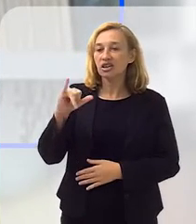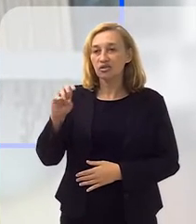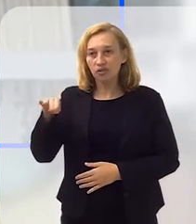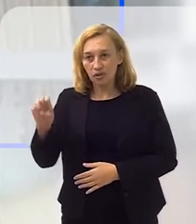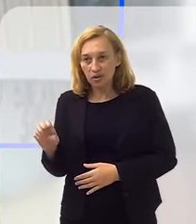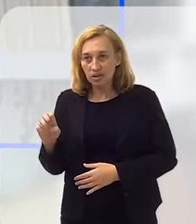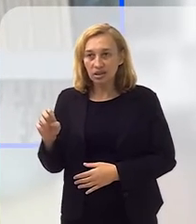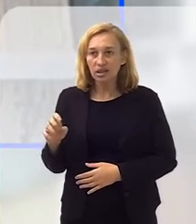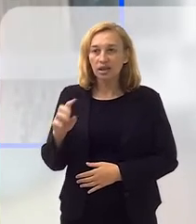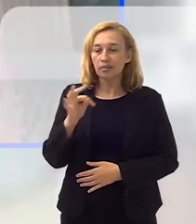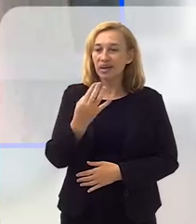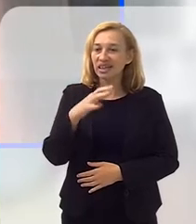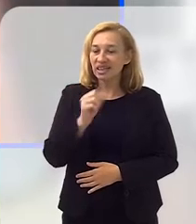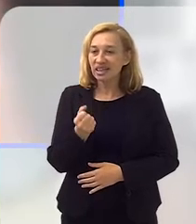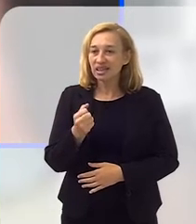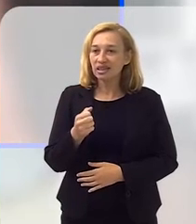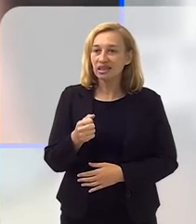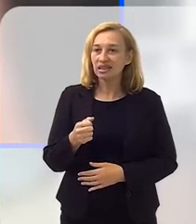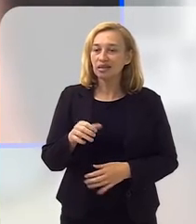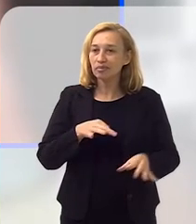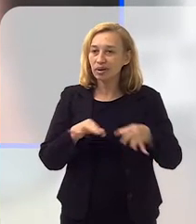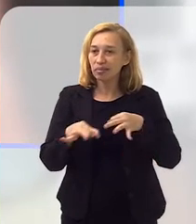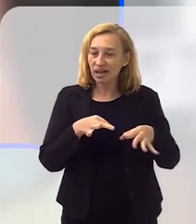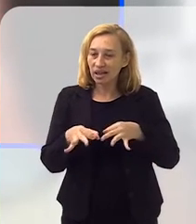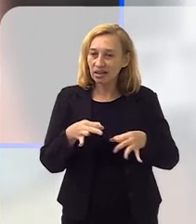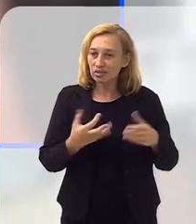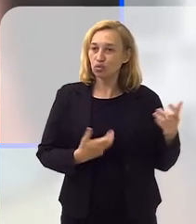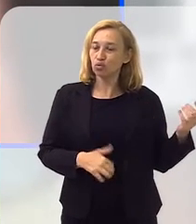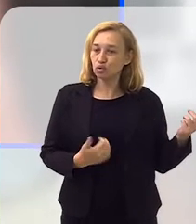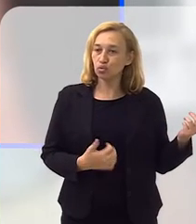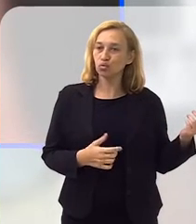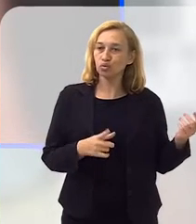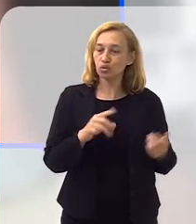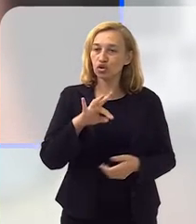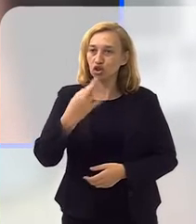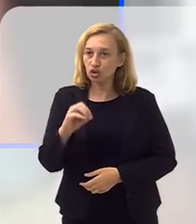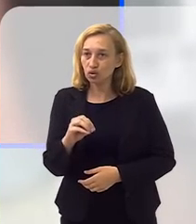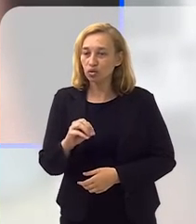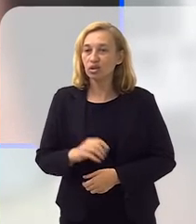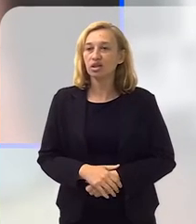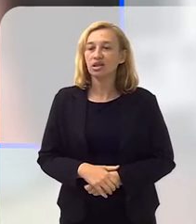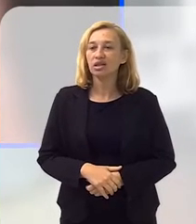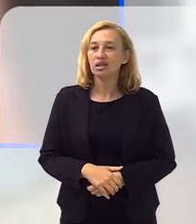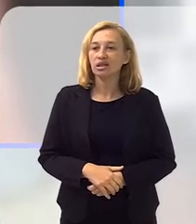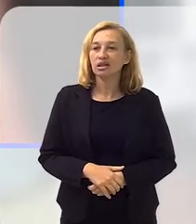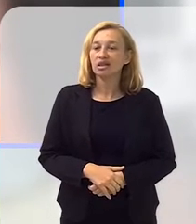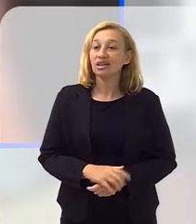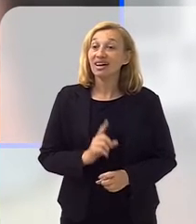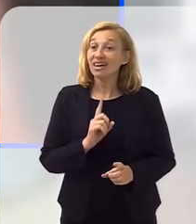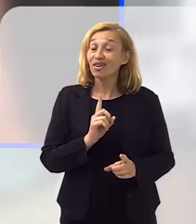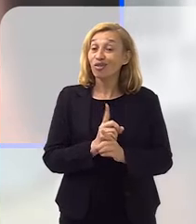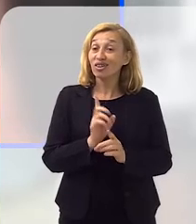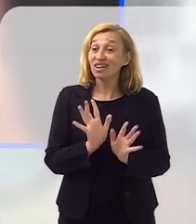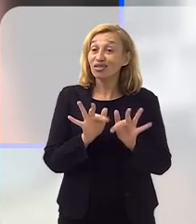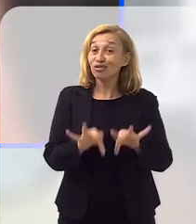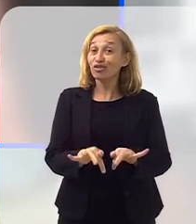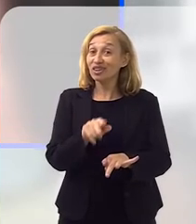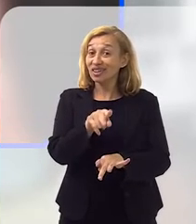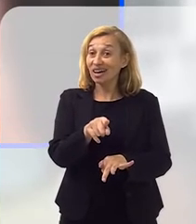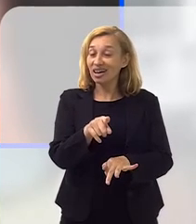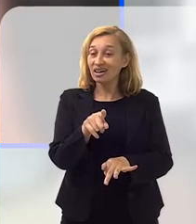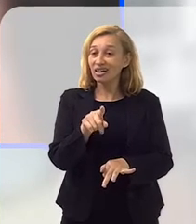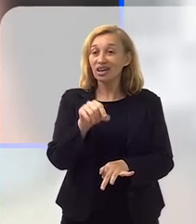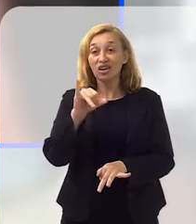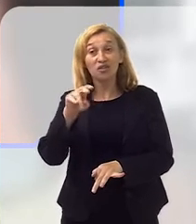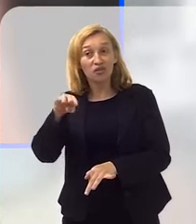Ivone para Bethânia. Bethânia estava preparando o repertório do disco Álibi dela. E ali, naquele encontro, no final